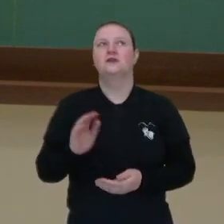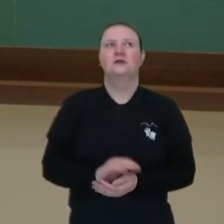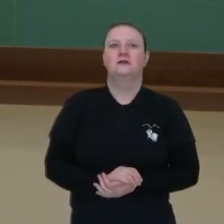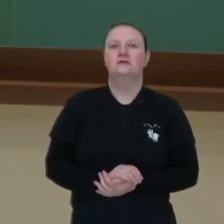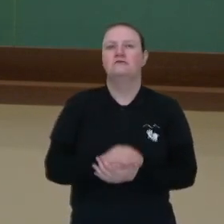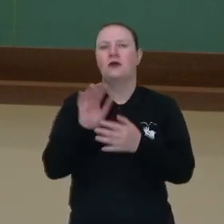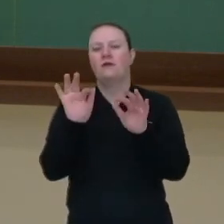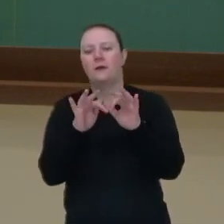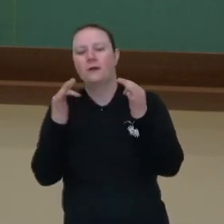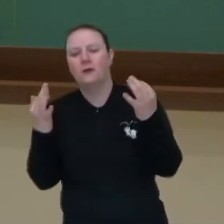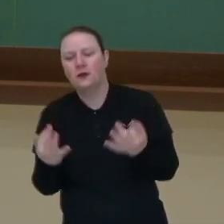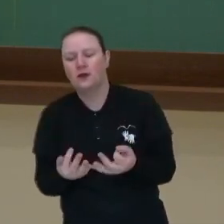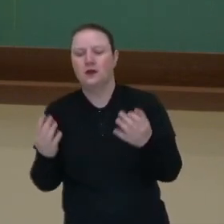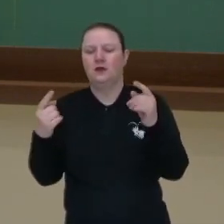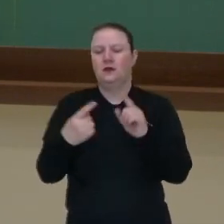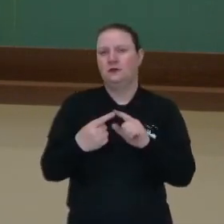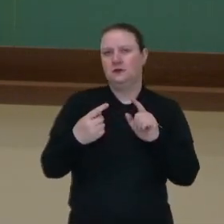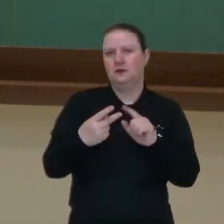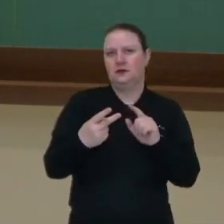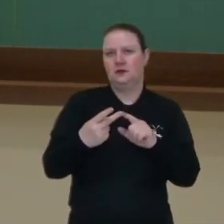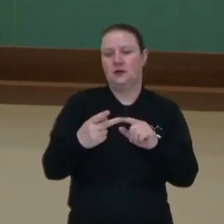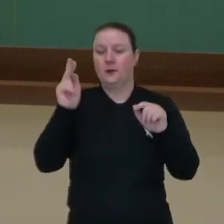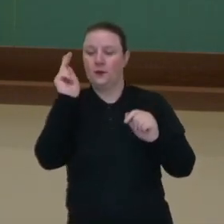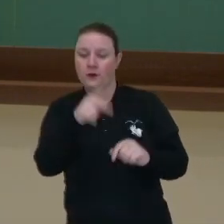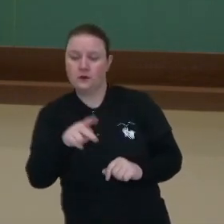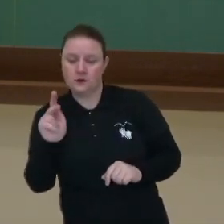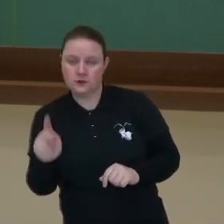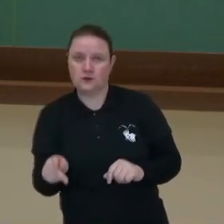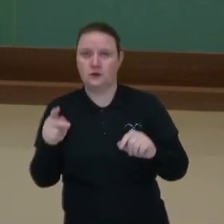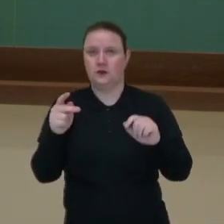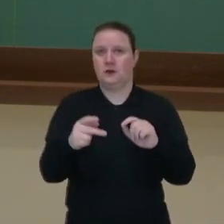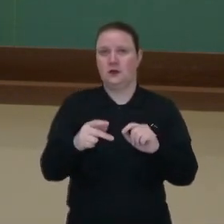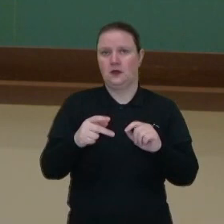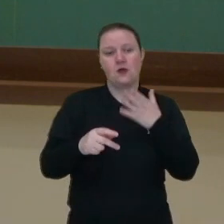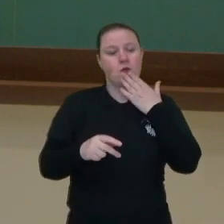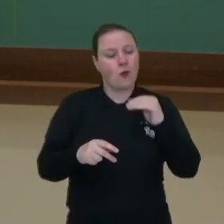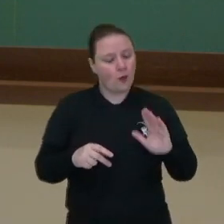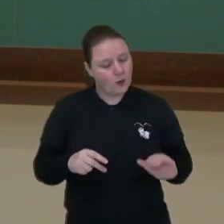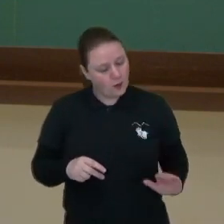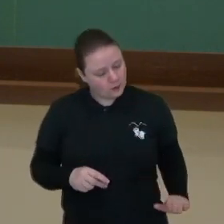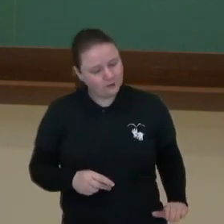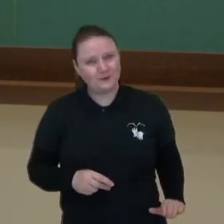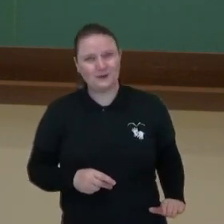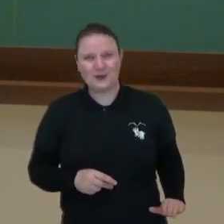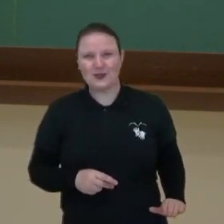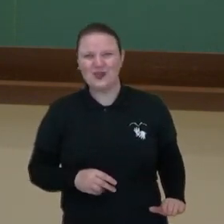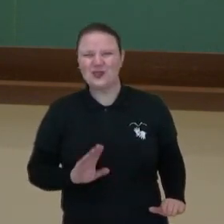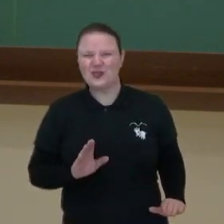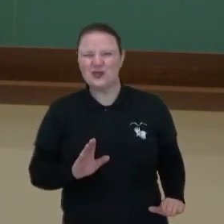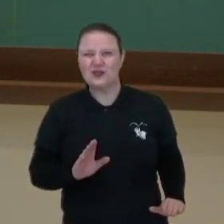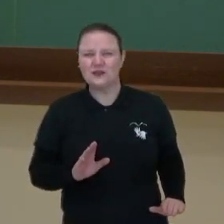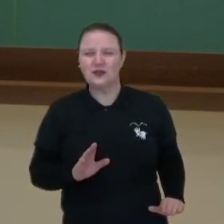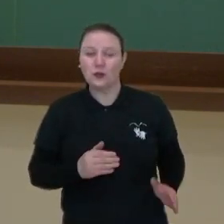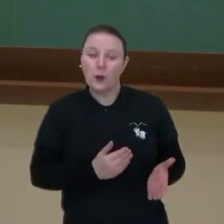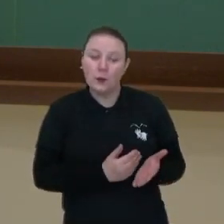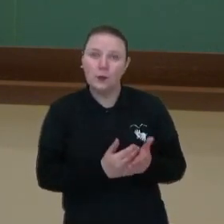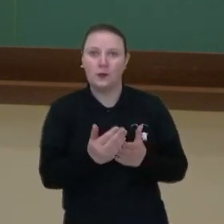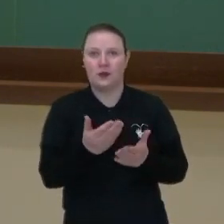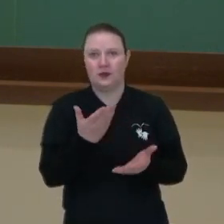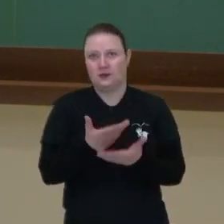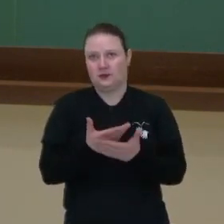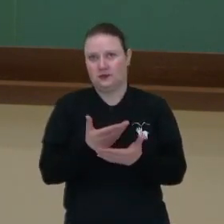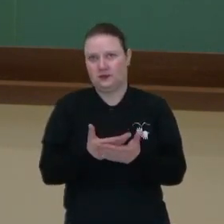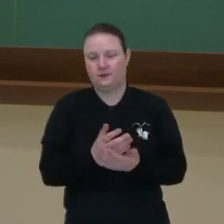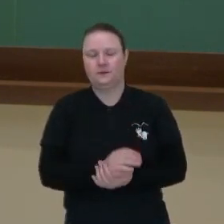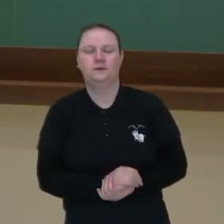familiares, por professores, principalmente na fase da educação infantil, mas mesmo depois de